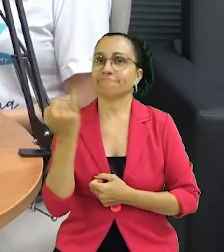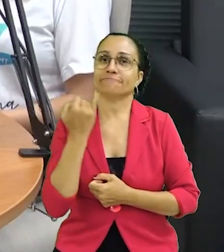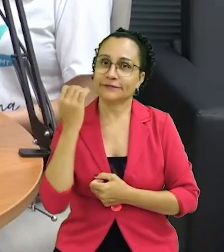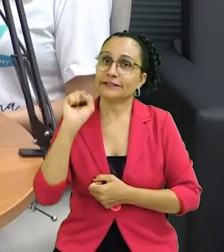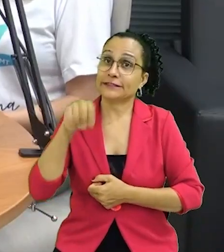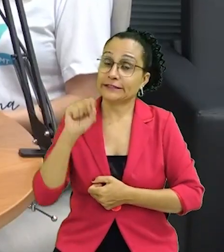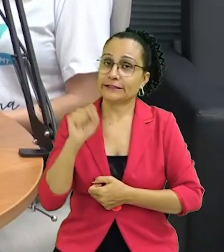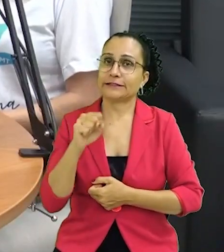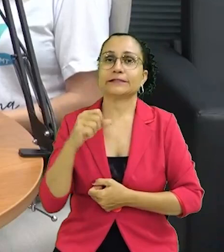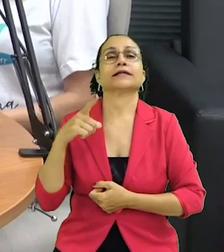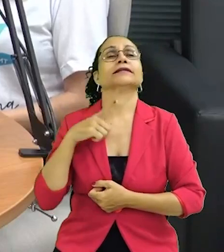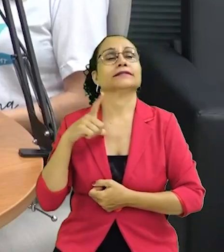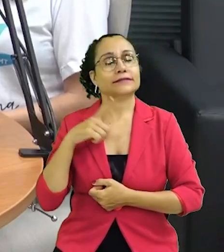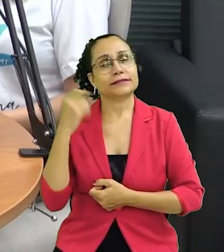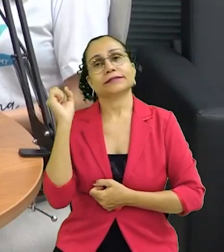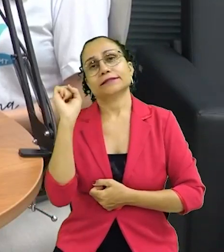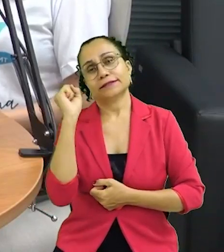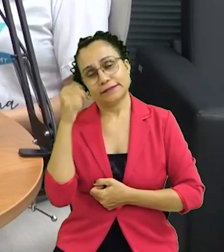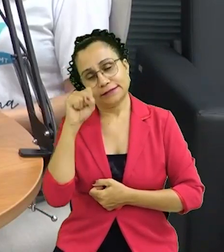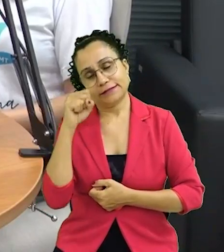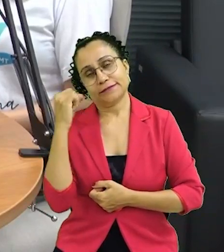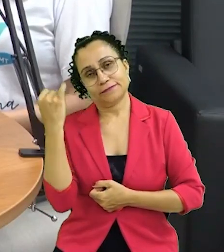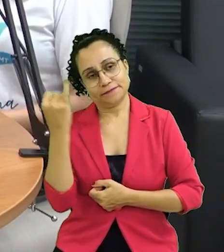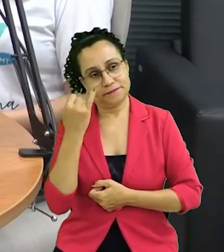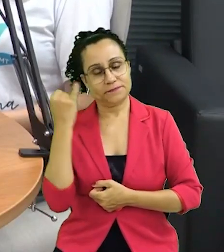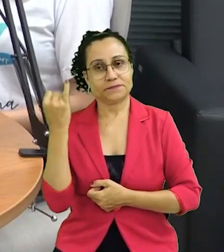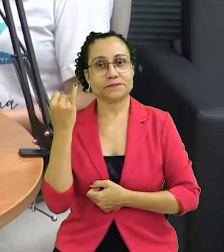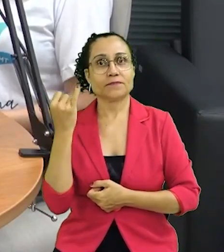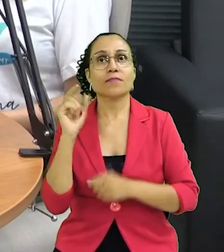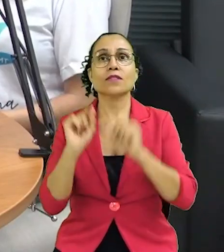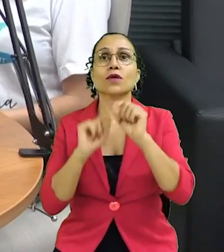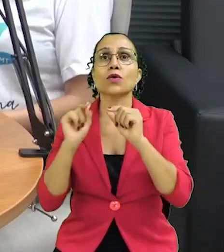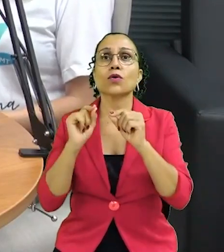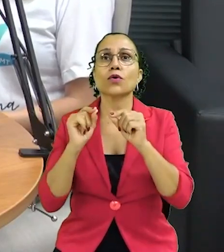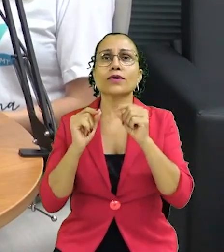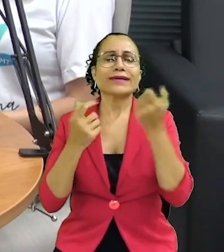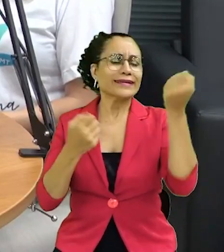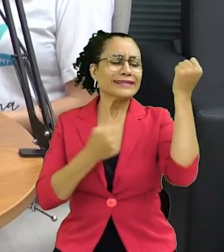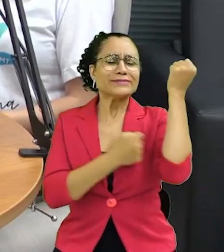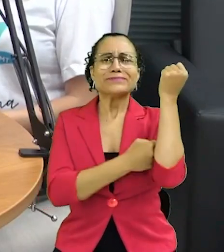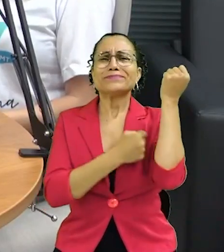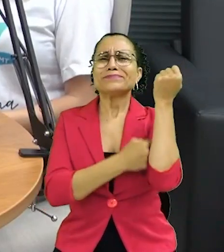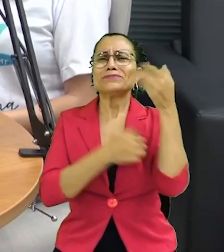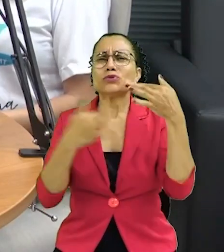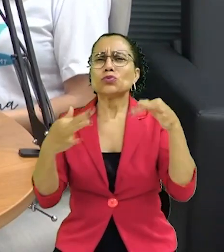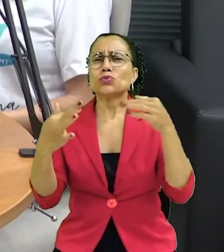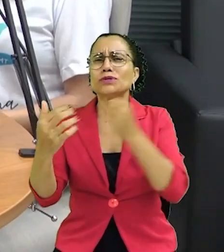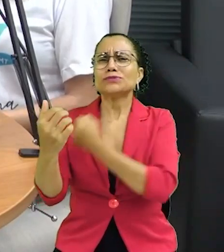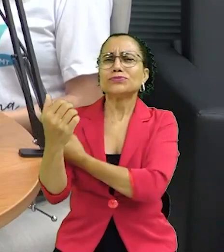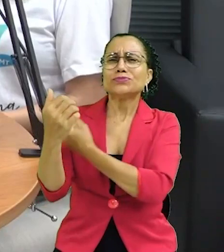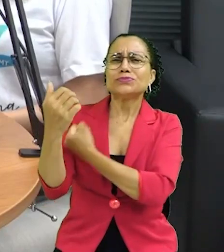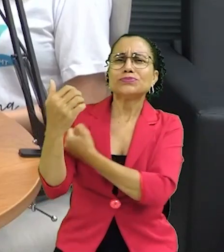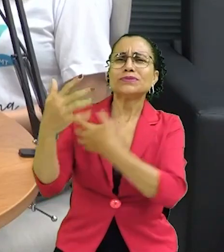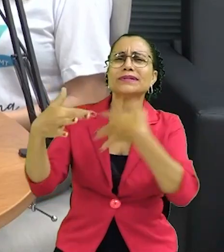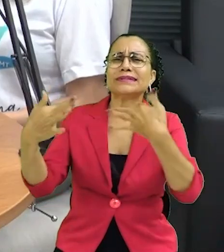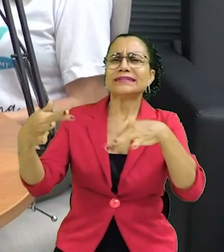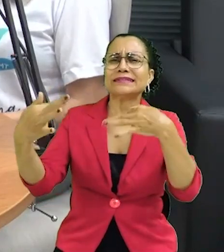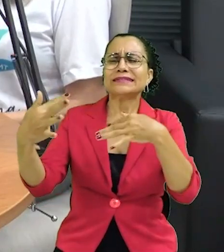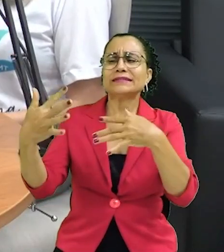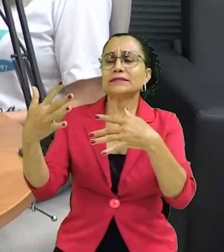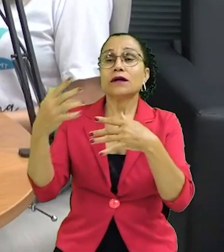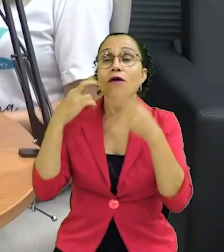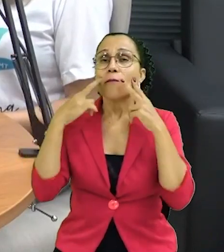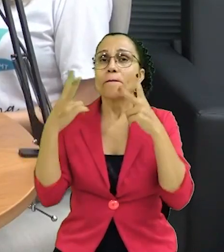impacto, não é pouco, tem muito impacto. Até por conta das tensões musculares, como a gente, né, tá vendo aqui